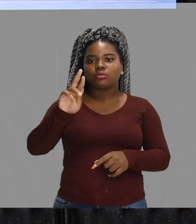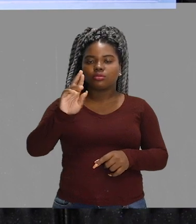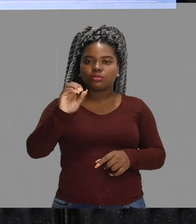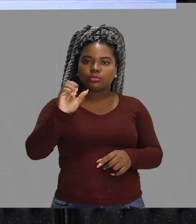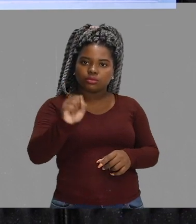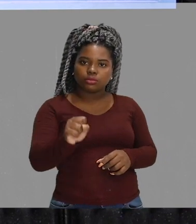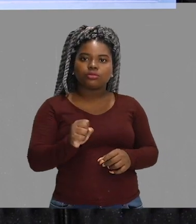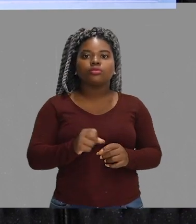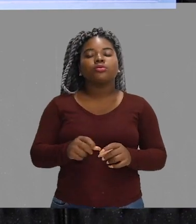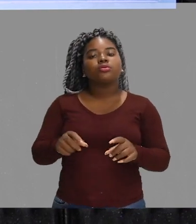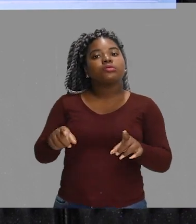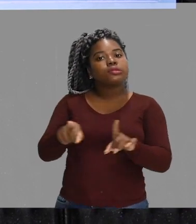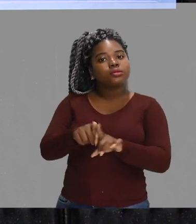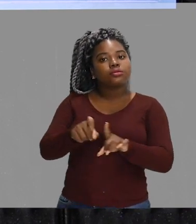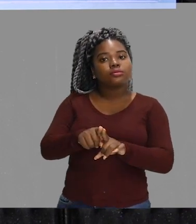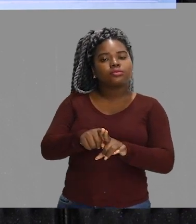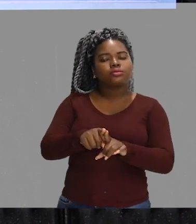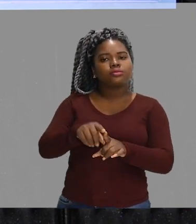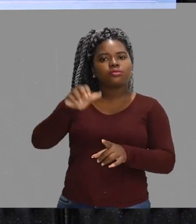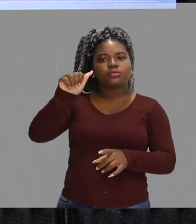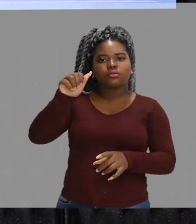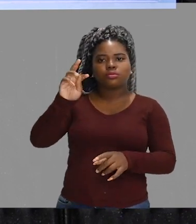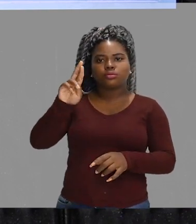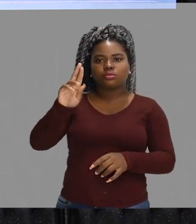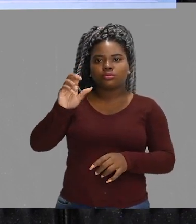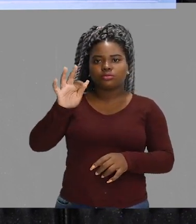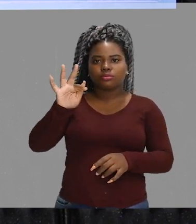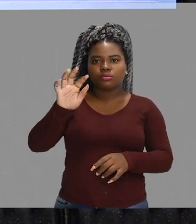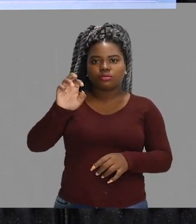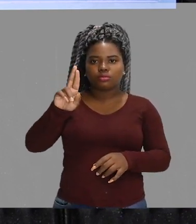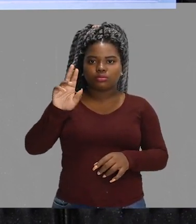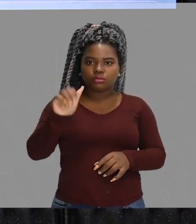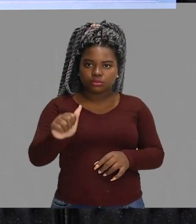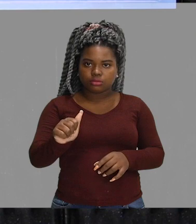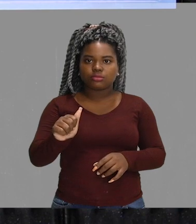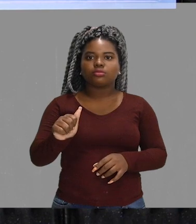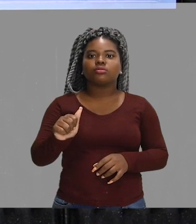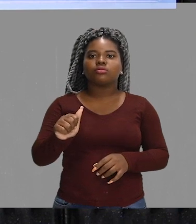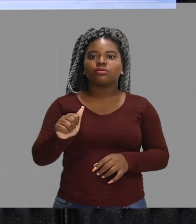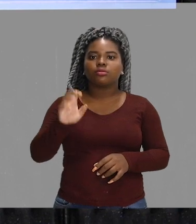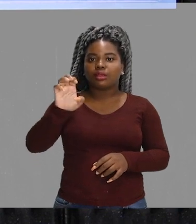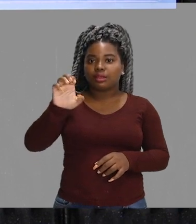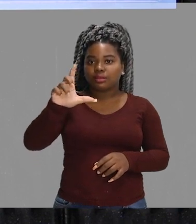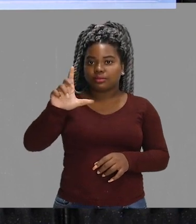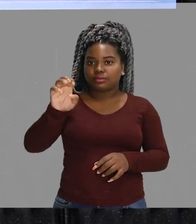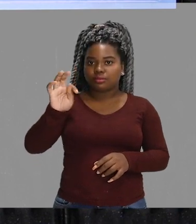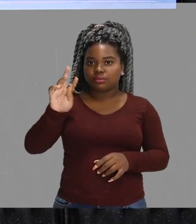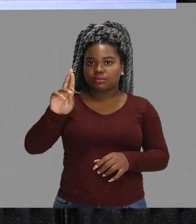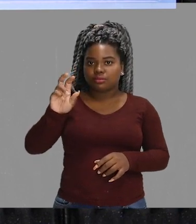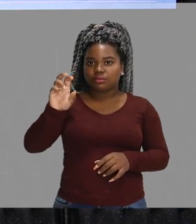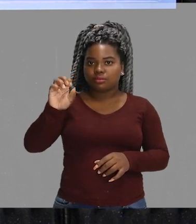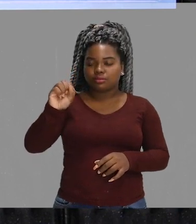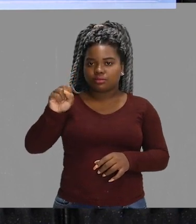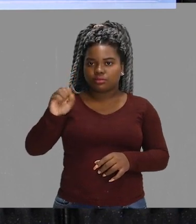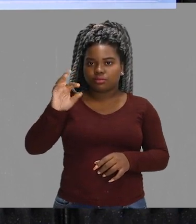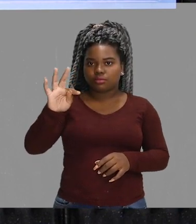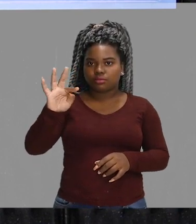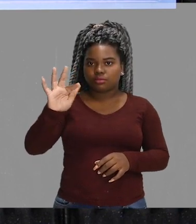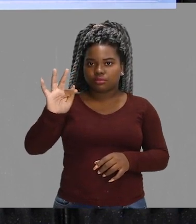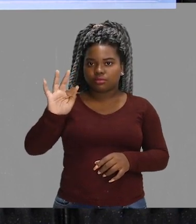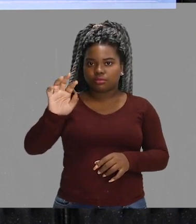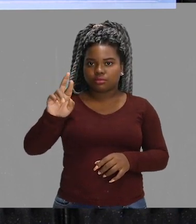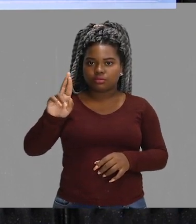Então, onde eu posso encontrar os elétrons no átomo é na eletrosfera. Só que a eletrosfera, ela